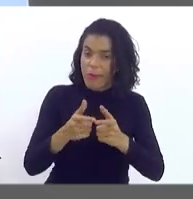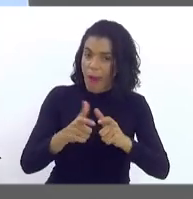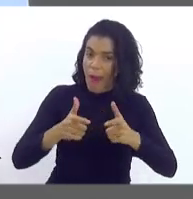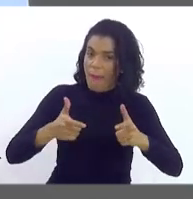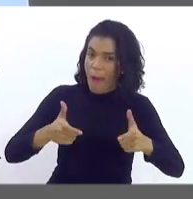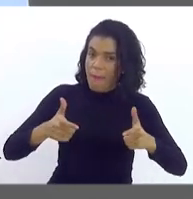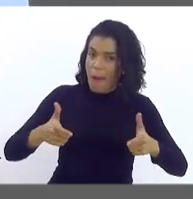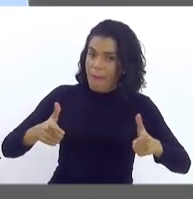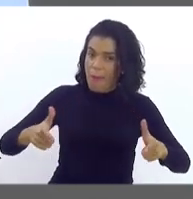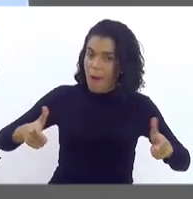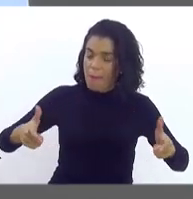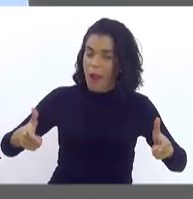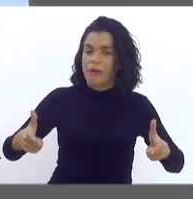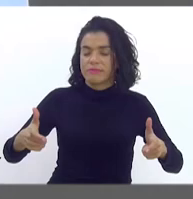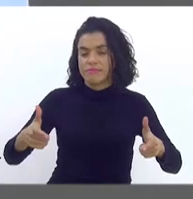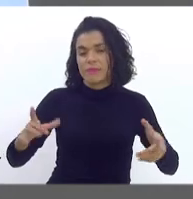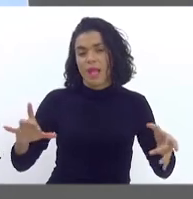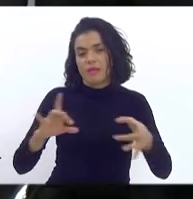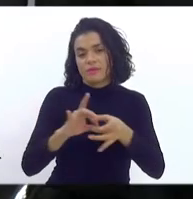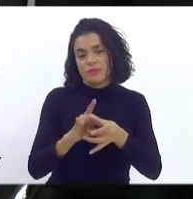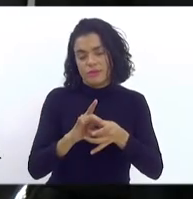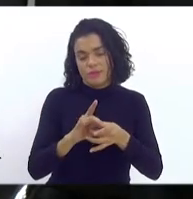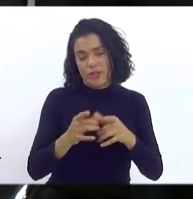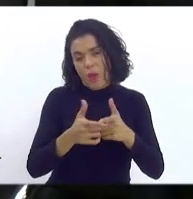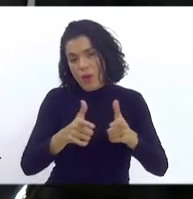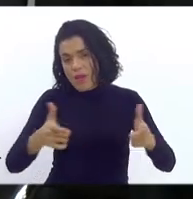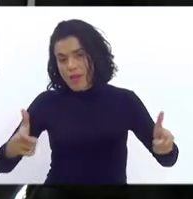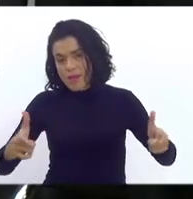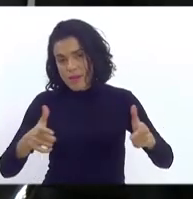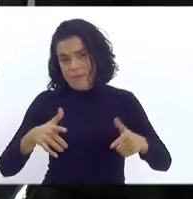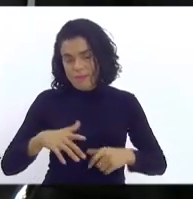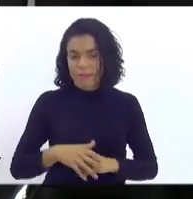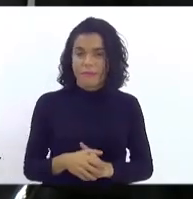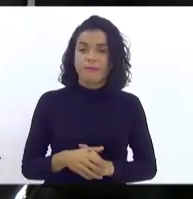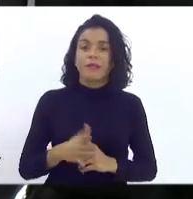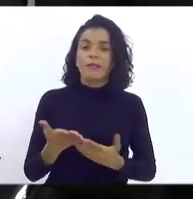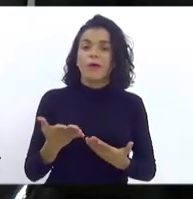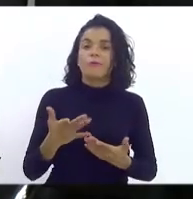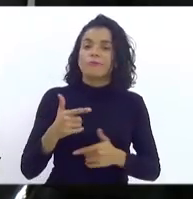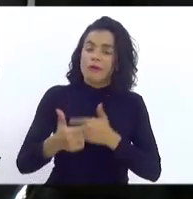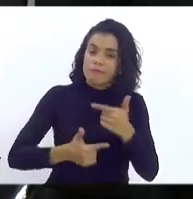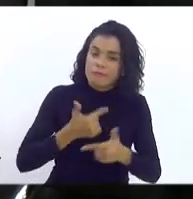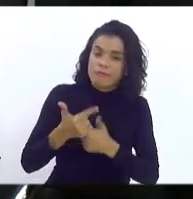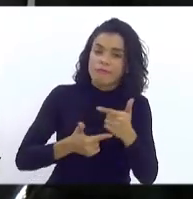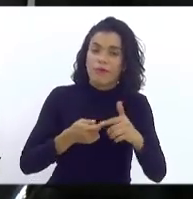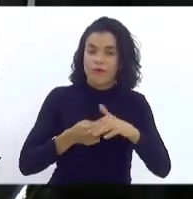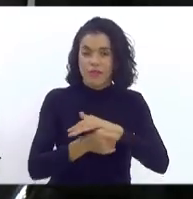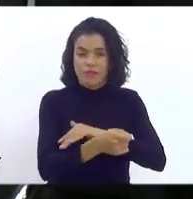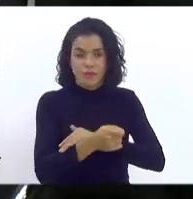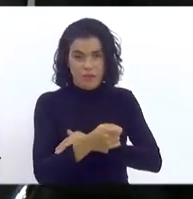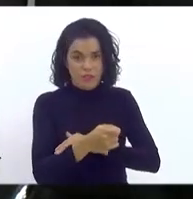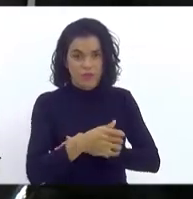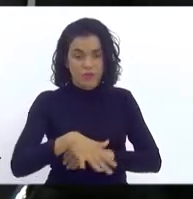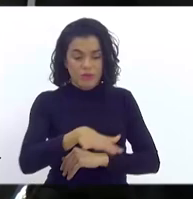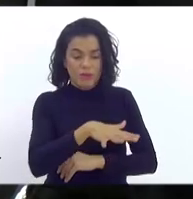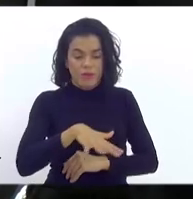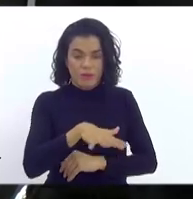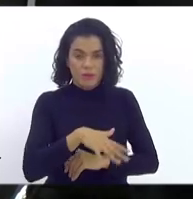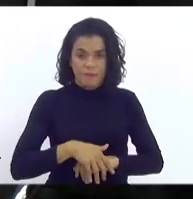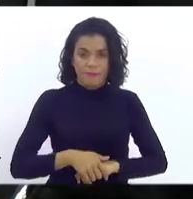que vem associado a esse crescimento regional. Então, está sendo feito um investimento nessa